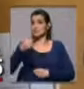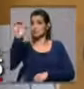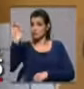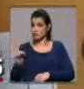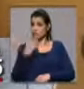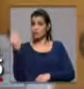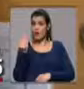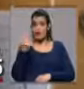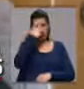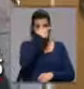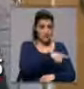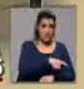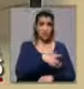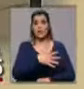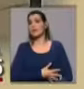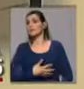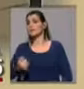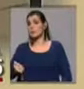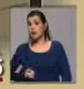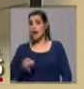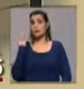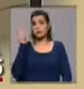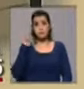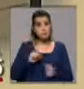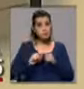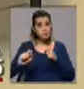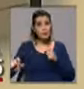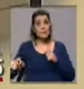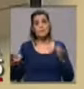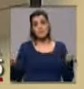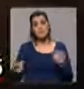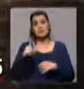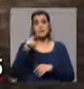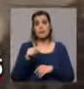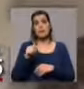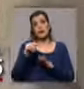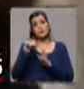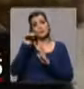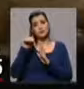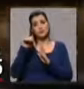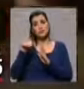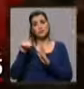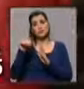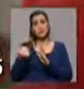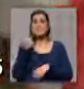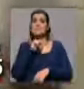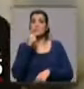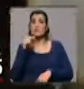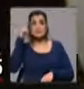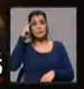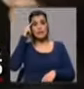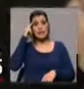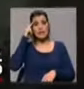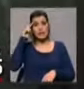Entre licenciados e desempregados de longa duração, a tendência foi também descendente. Açores e Madeira são